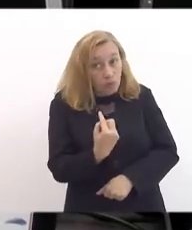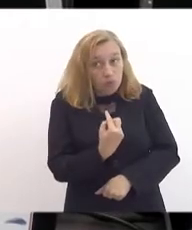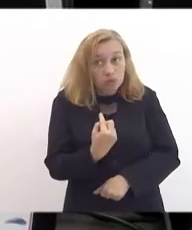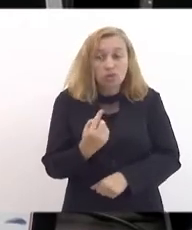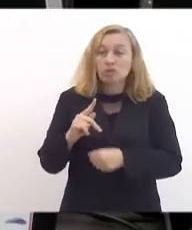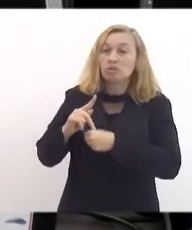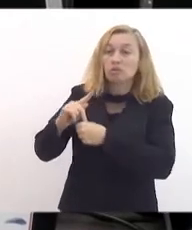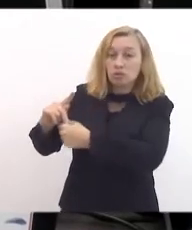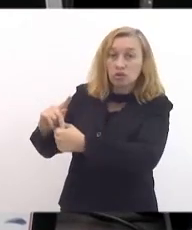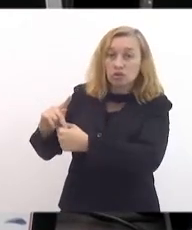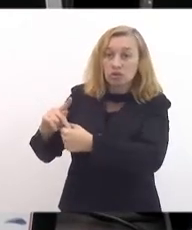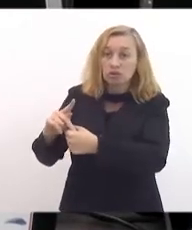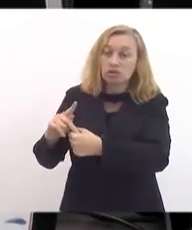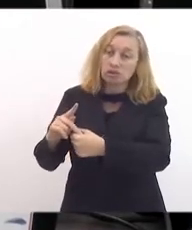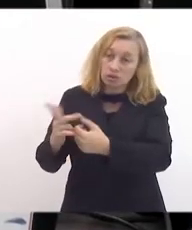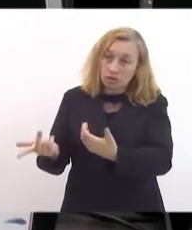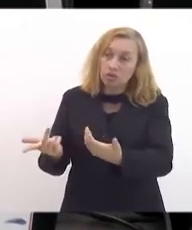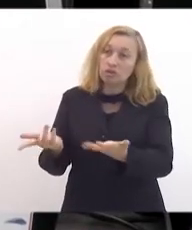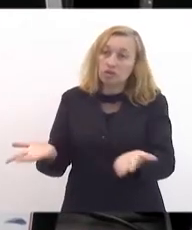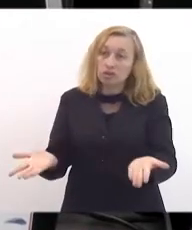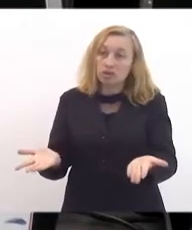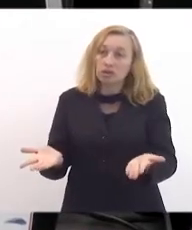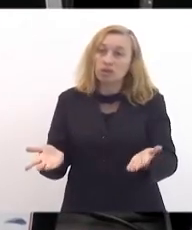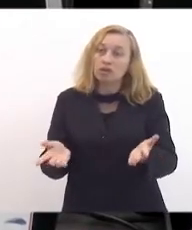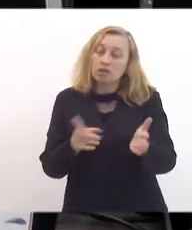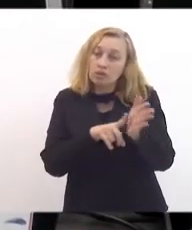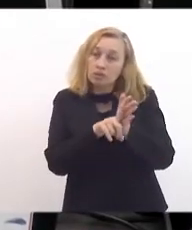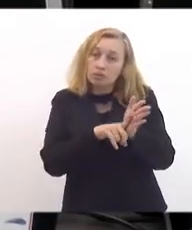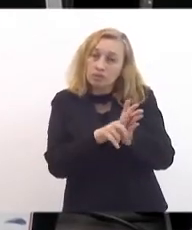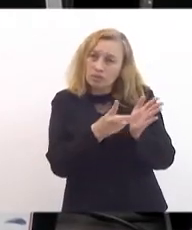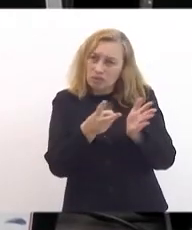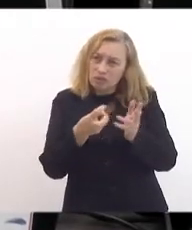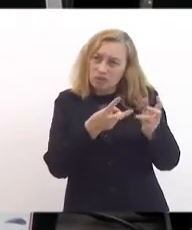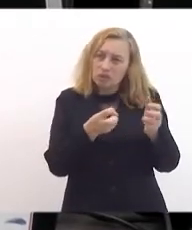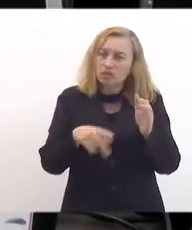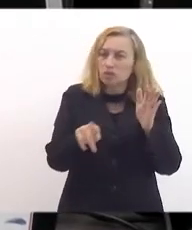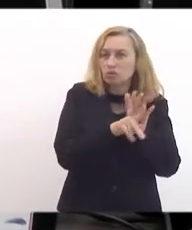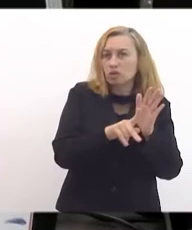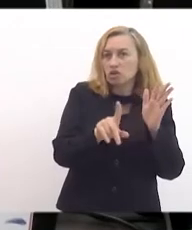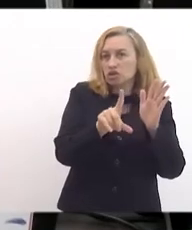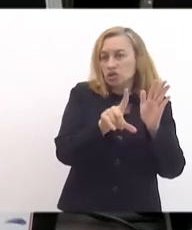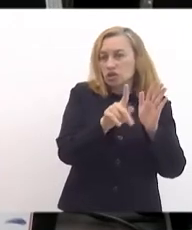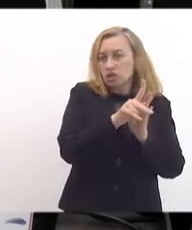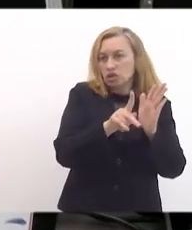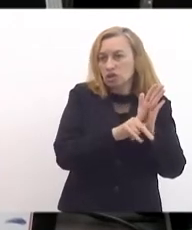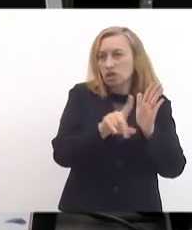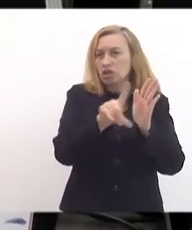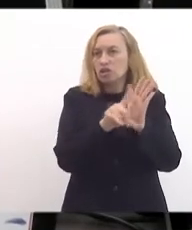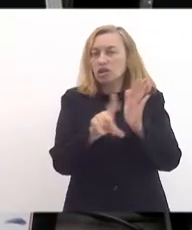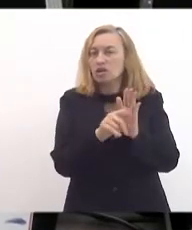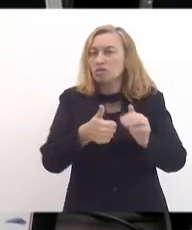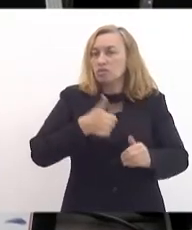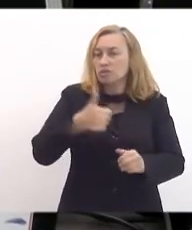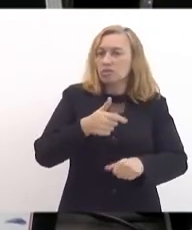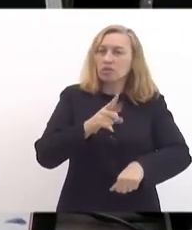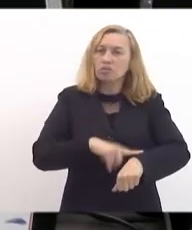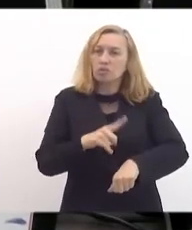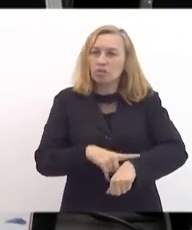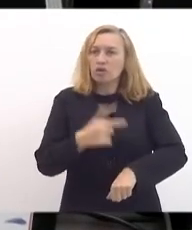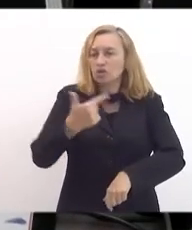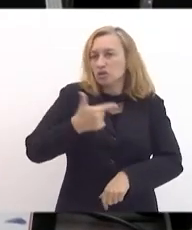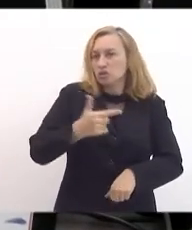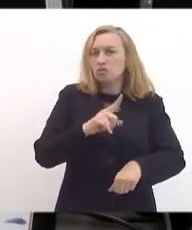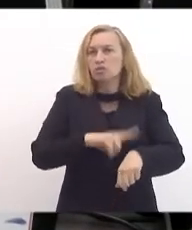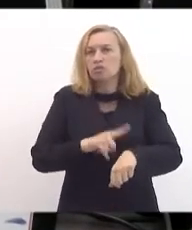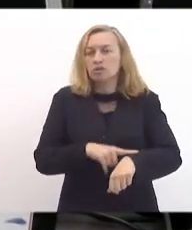a procuradoria né na apreciação dos projetos de leis não é seja no primeiro momento seja no segundo momento